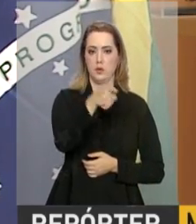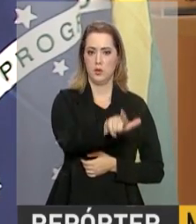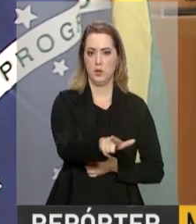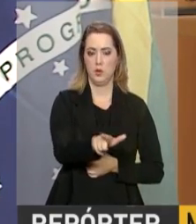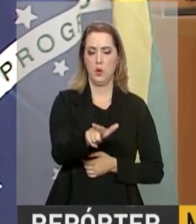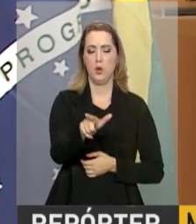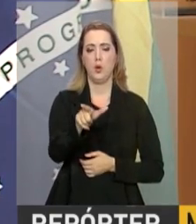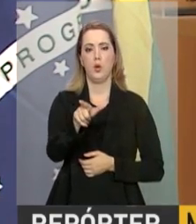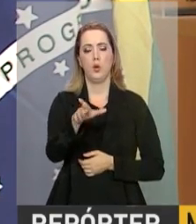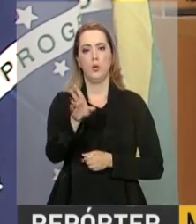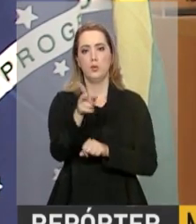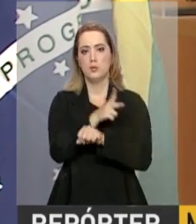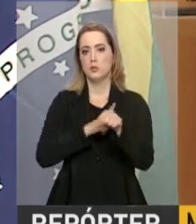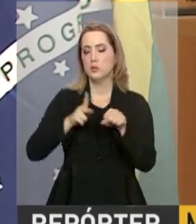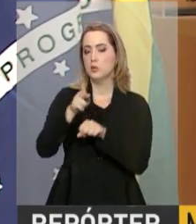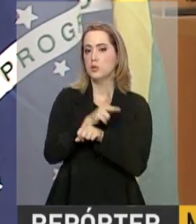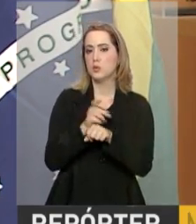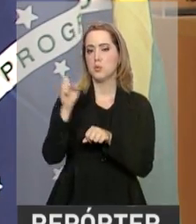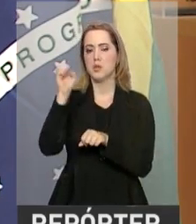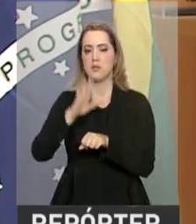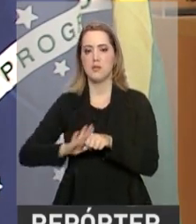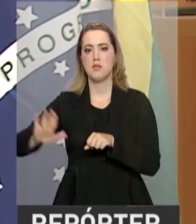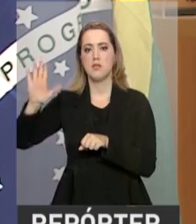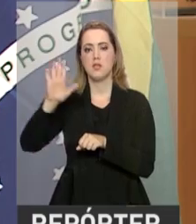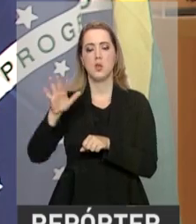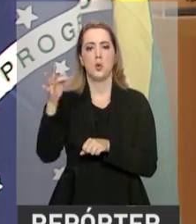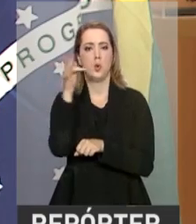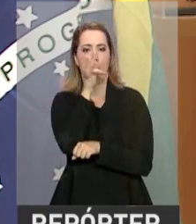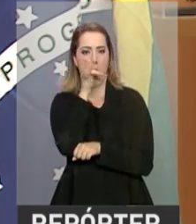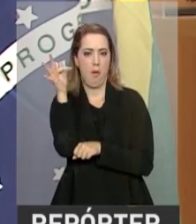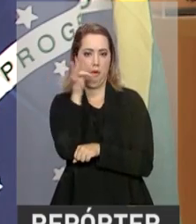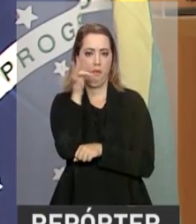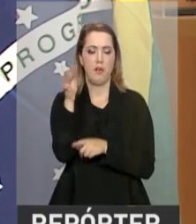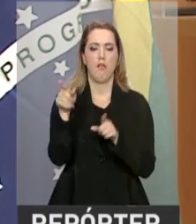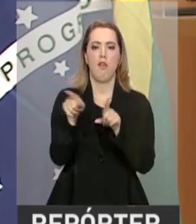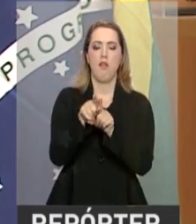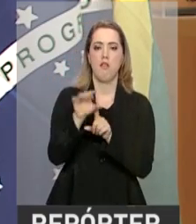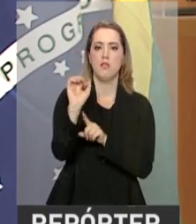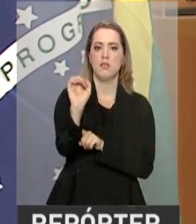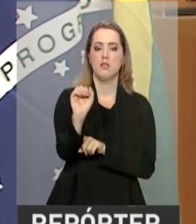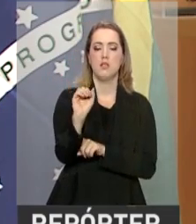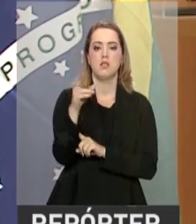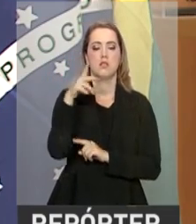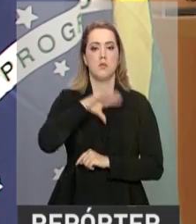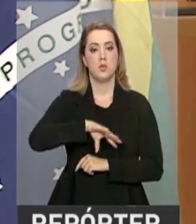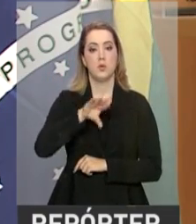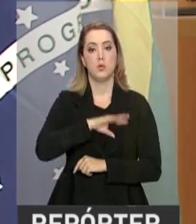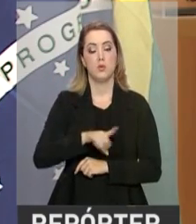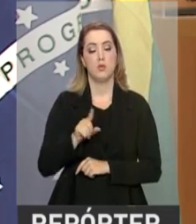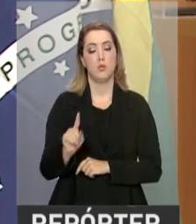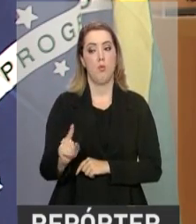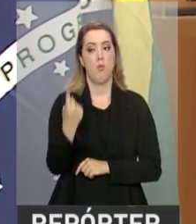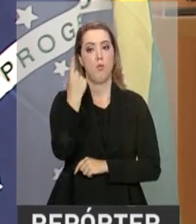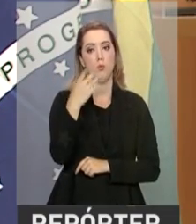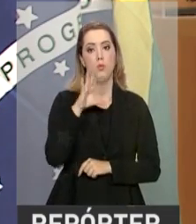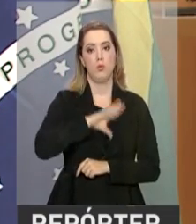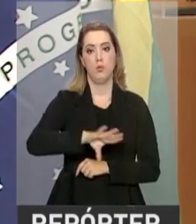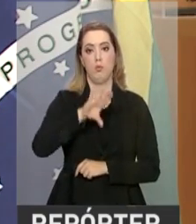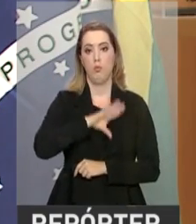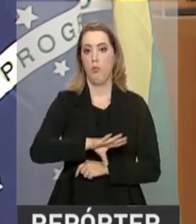da Europa como Inglaterra França Portugal você vai chegar à conclusão que o Brasil é o único com